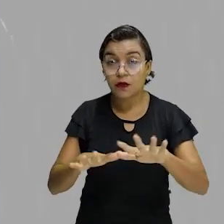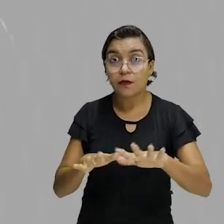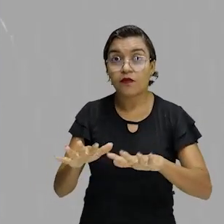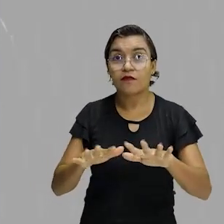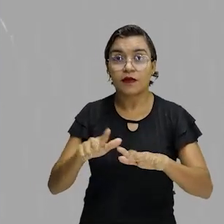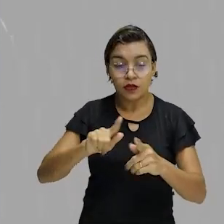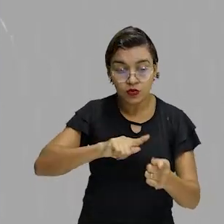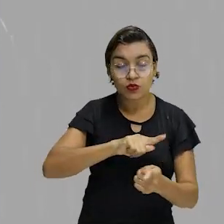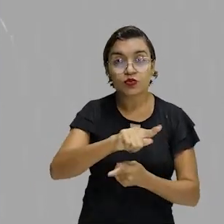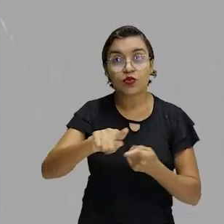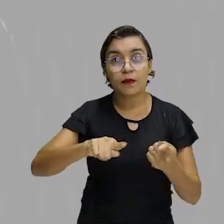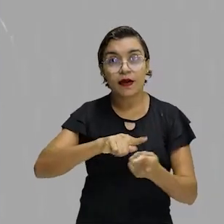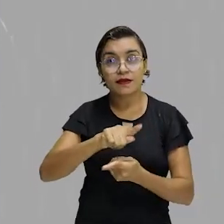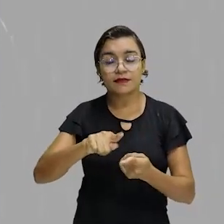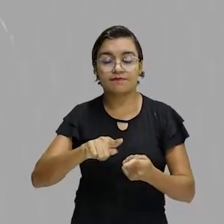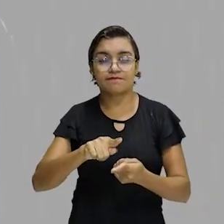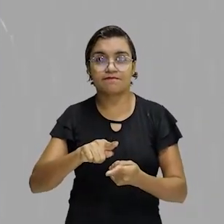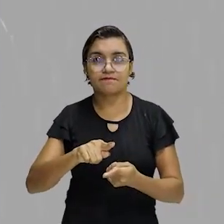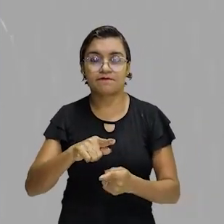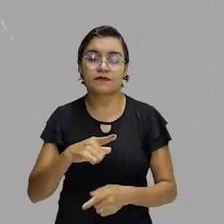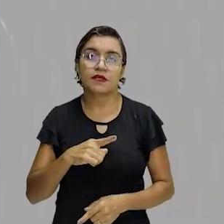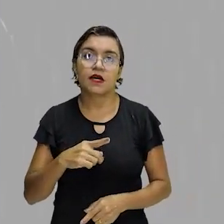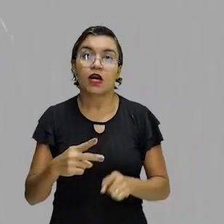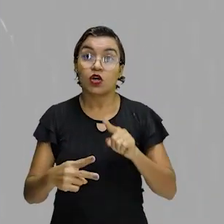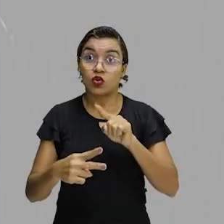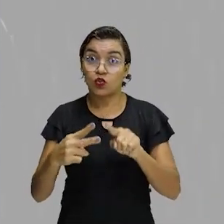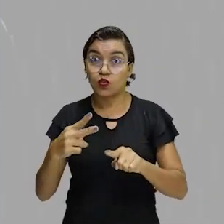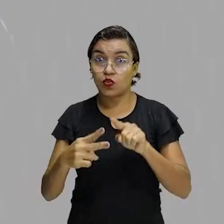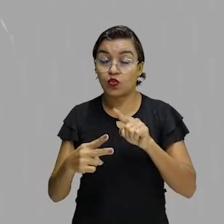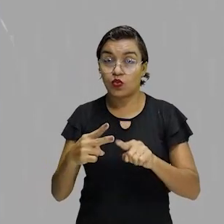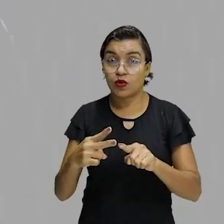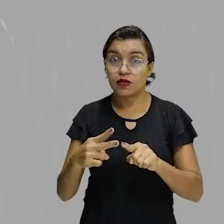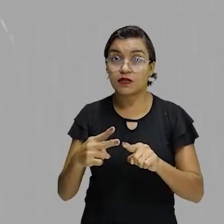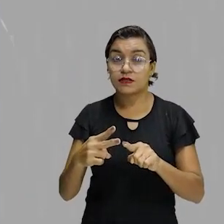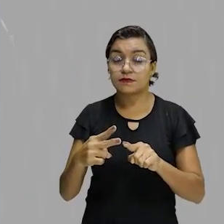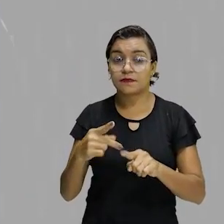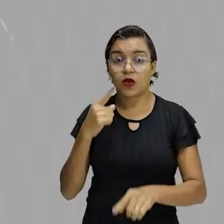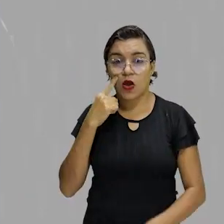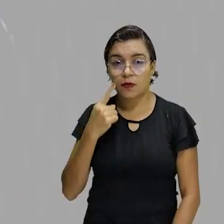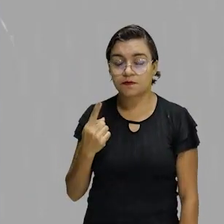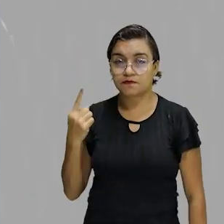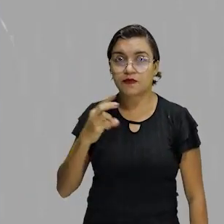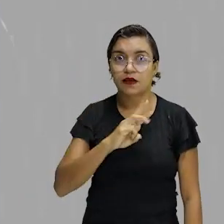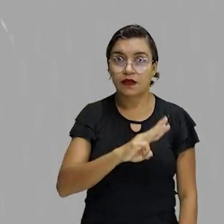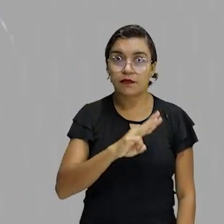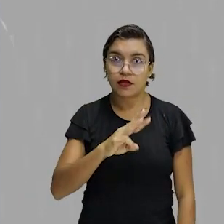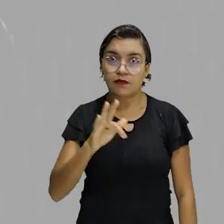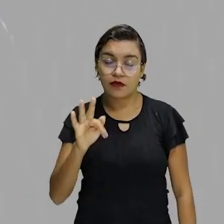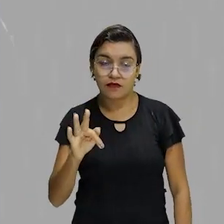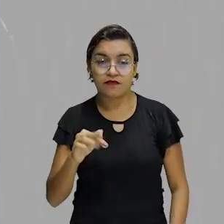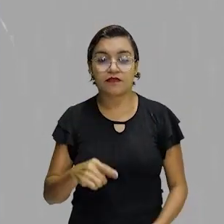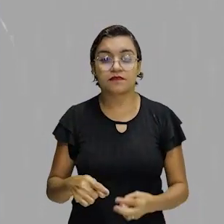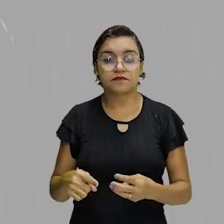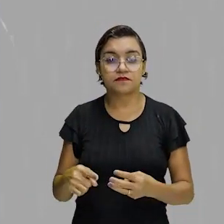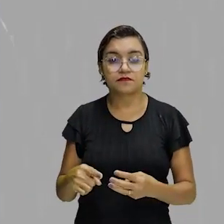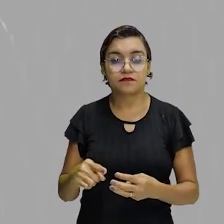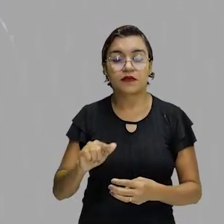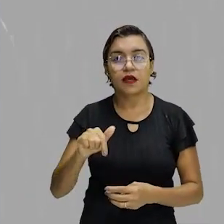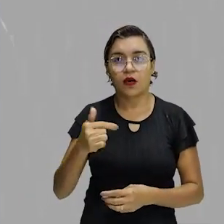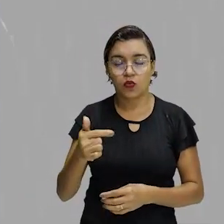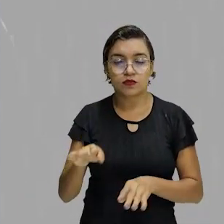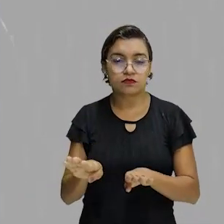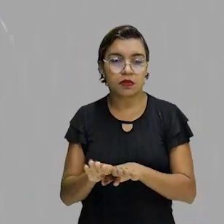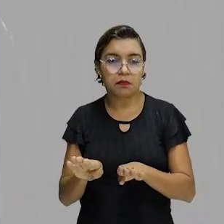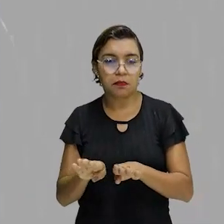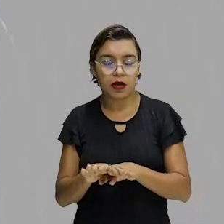movimentos globais. Citei 2 ambientalistas, WWF e Greenpeace, e citei também